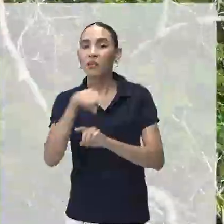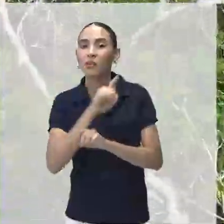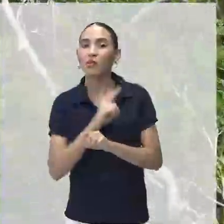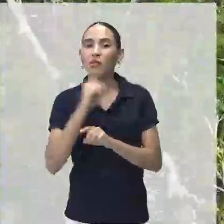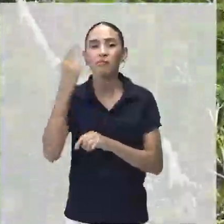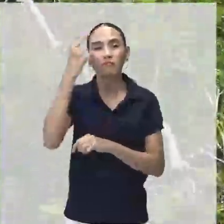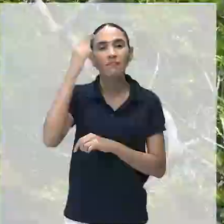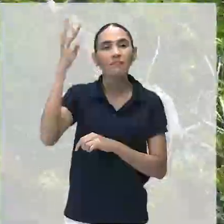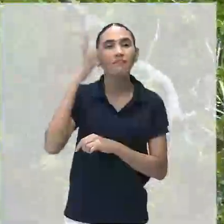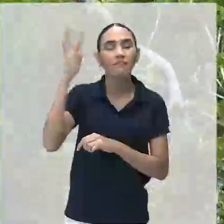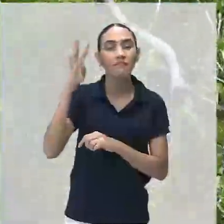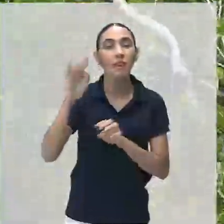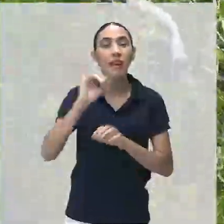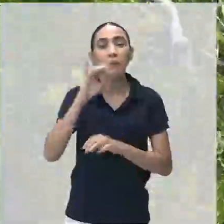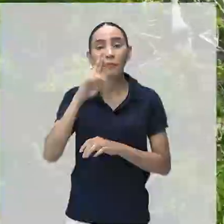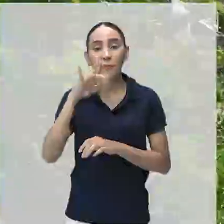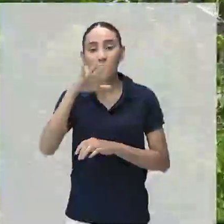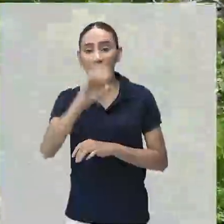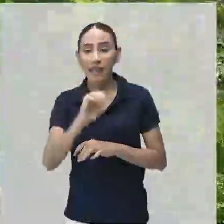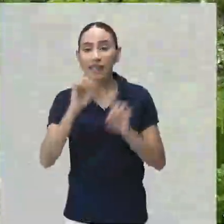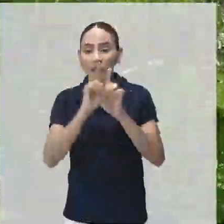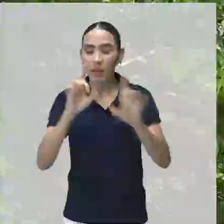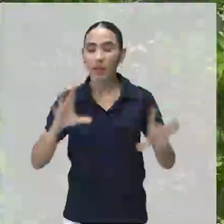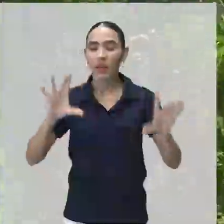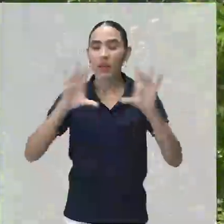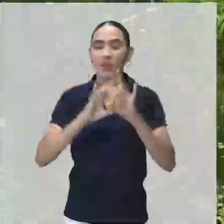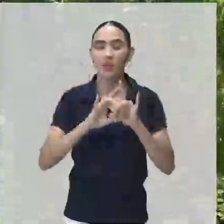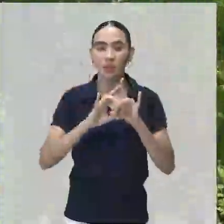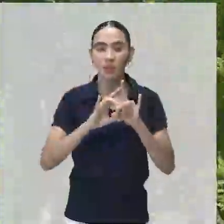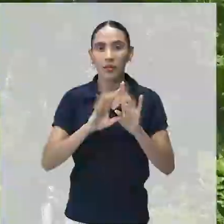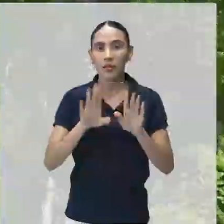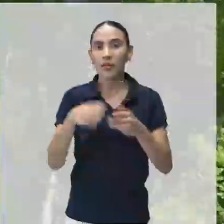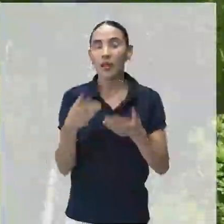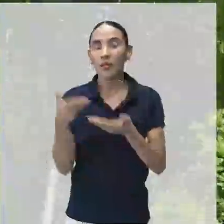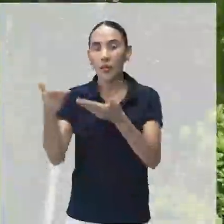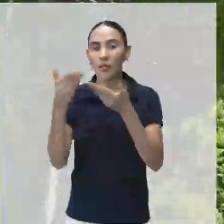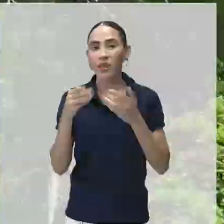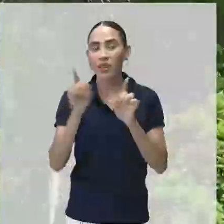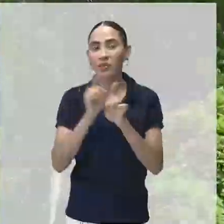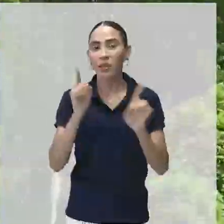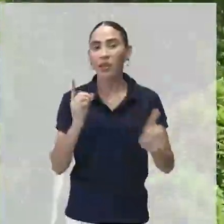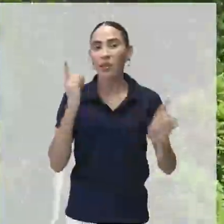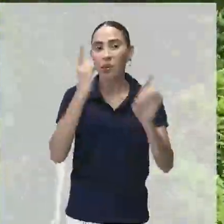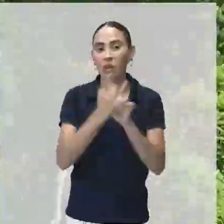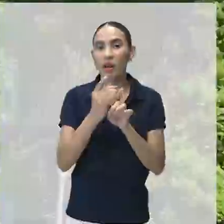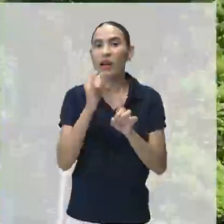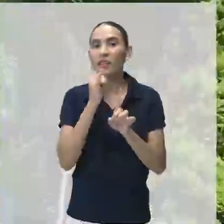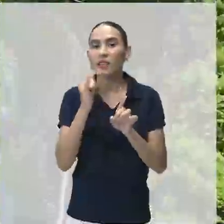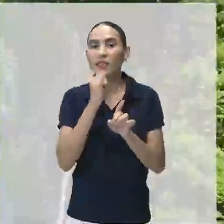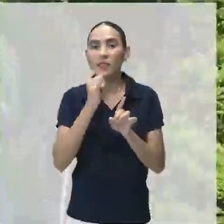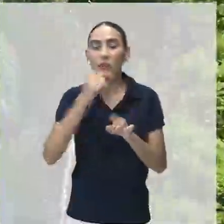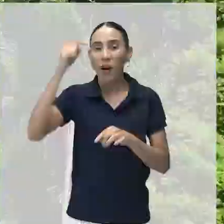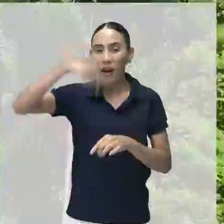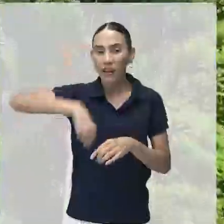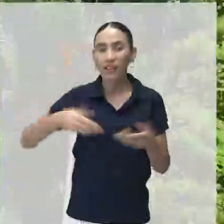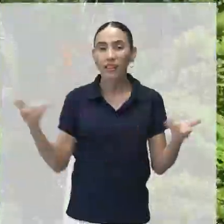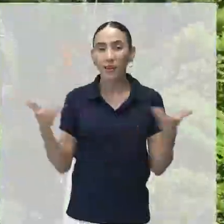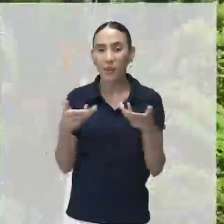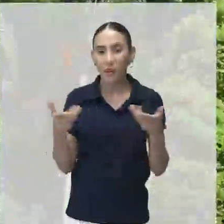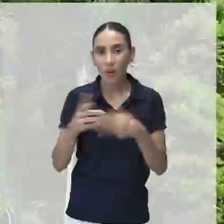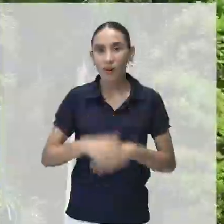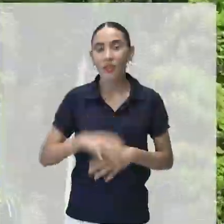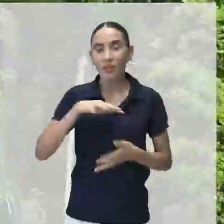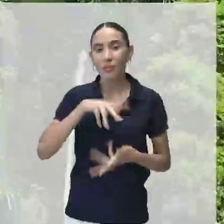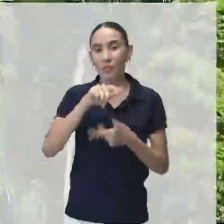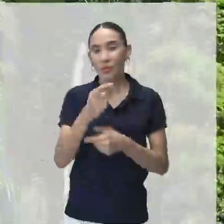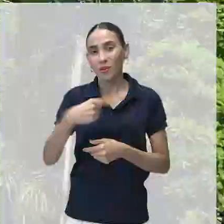eleva, a imanência nos ancora. Ela nos convida a encontrar o sagrado no aqui e agora, no